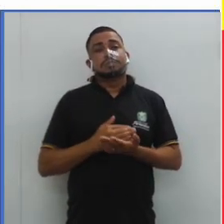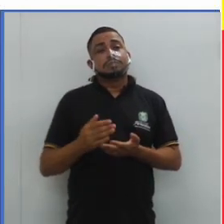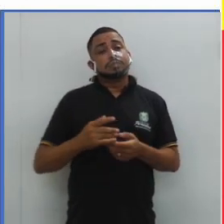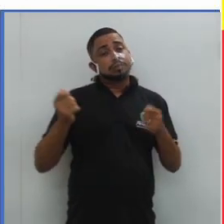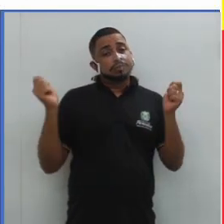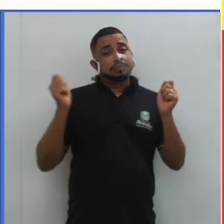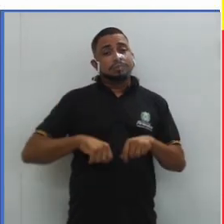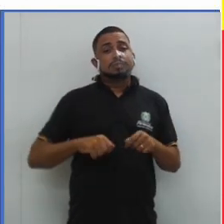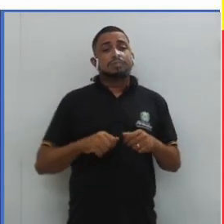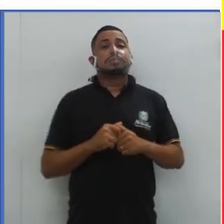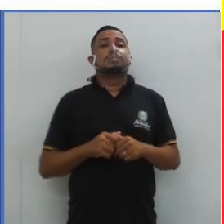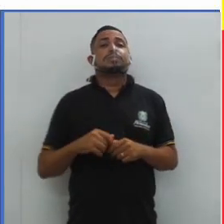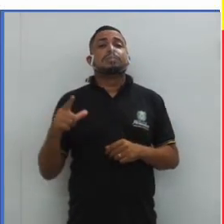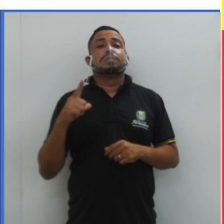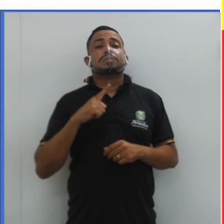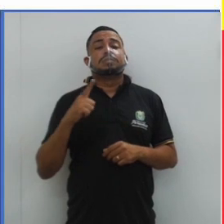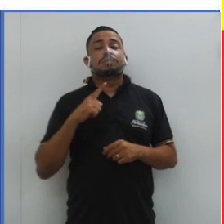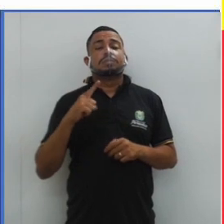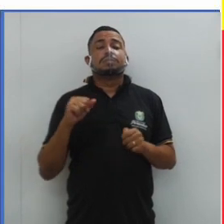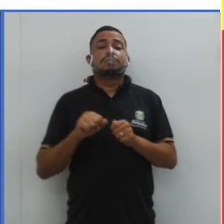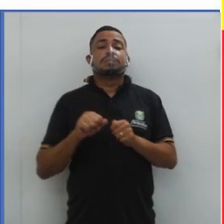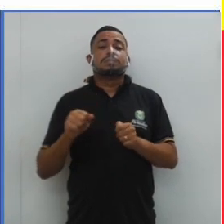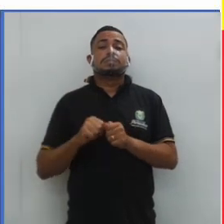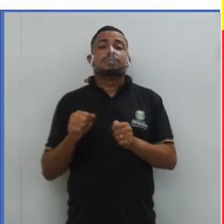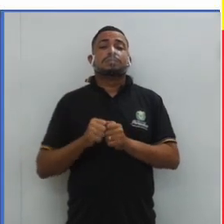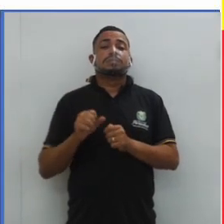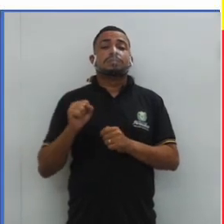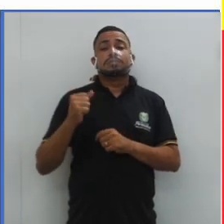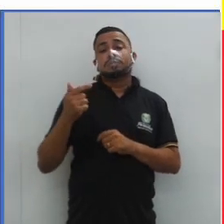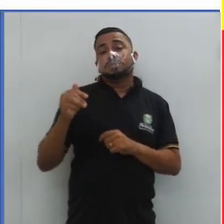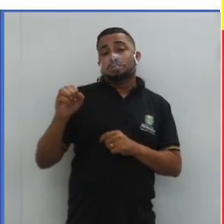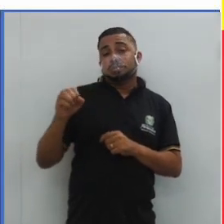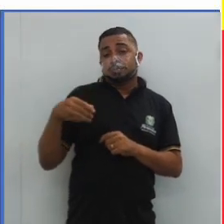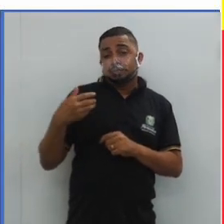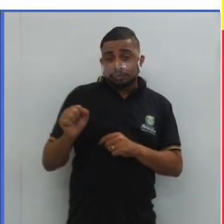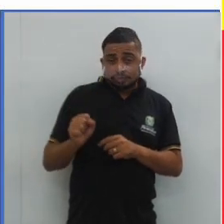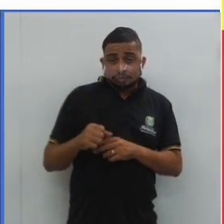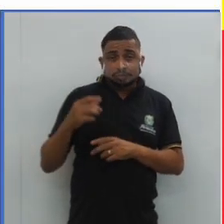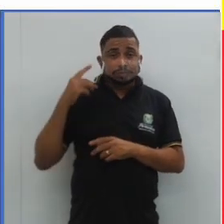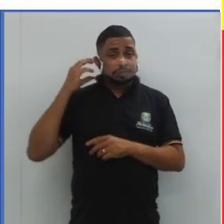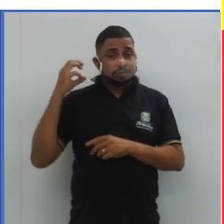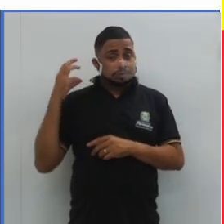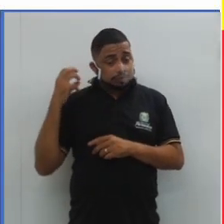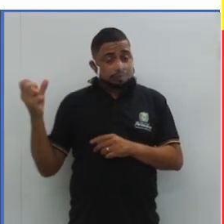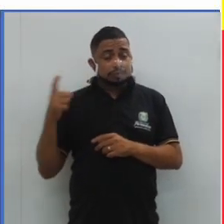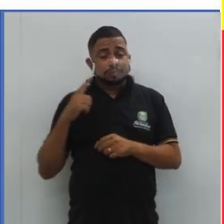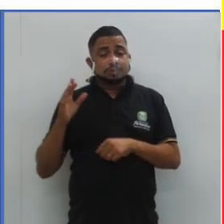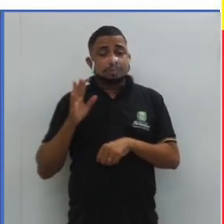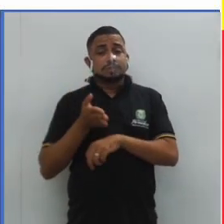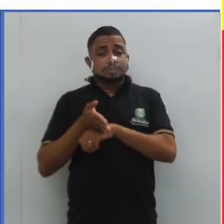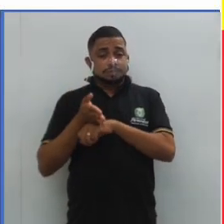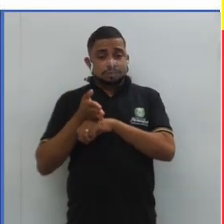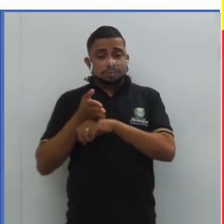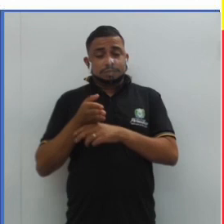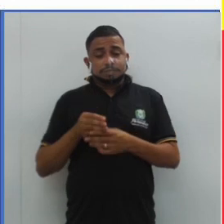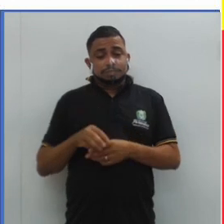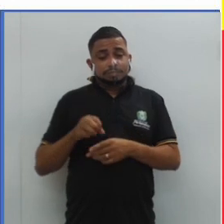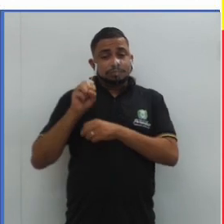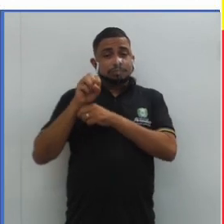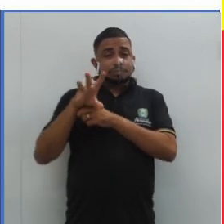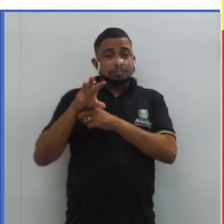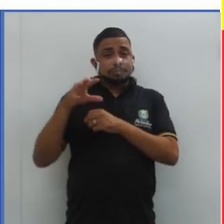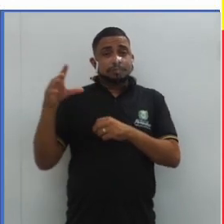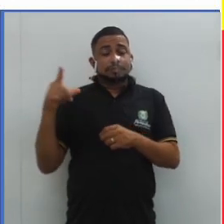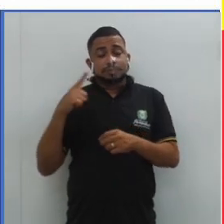Vitafone, que foi possível começar, né, a produzir o som nos filmes. Ele consistia num projetor de filme